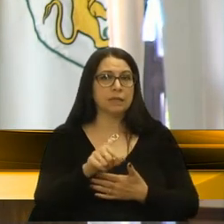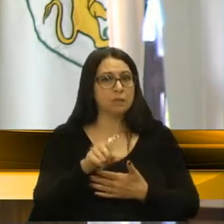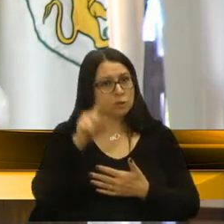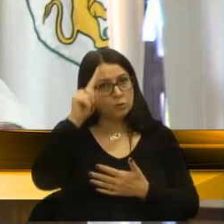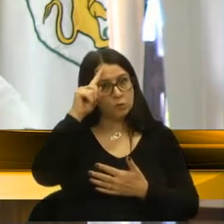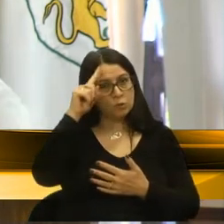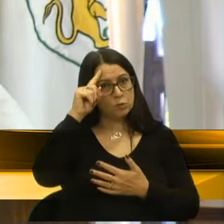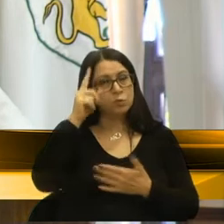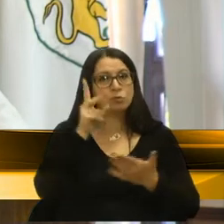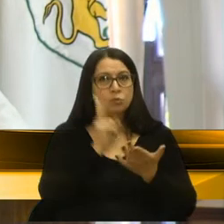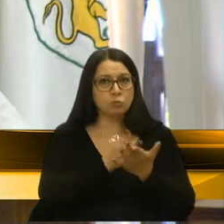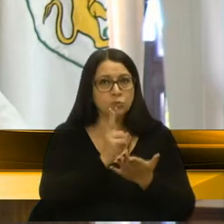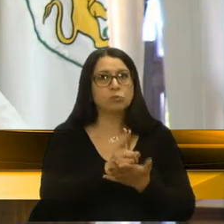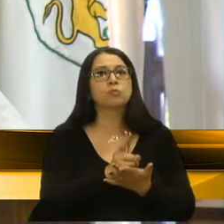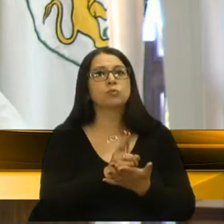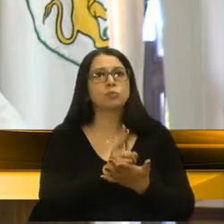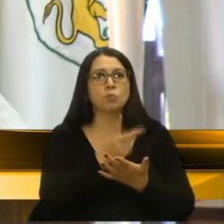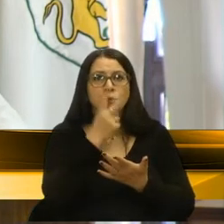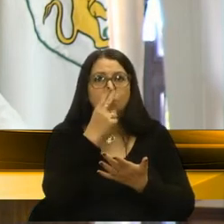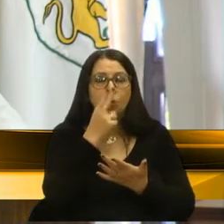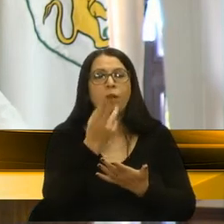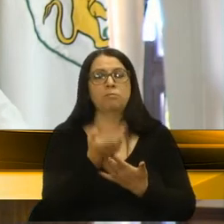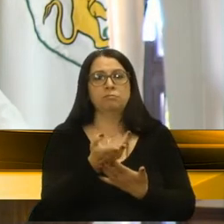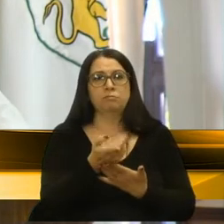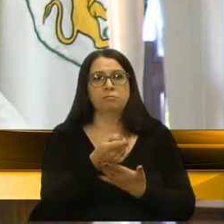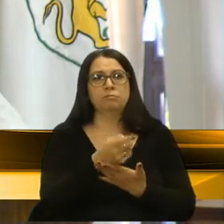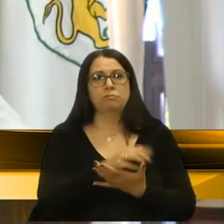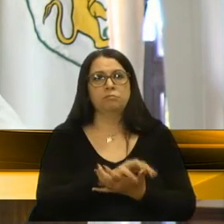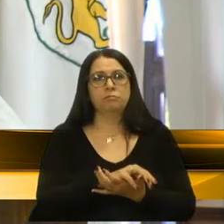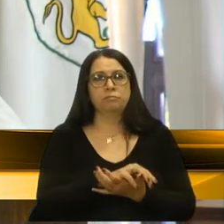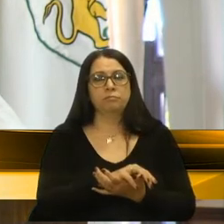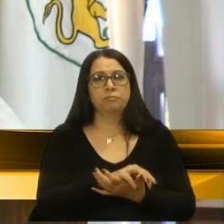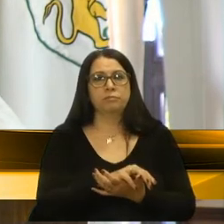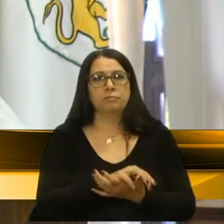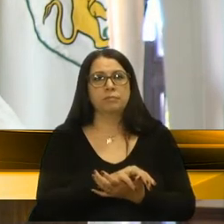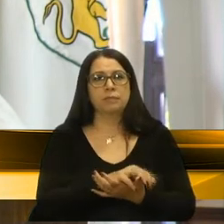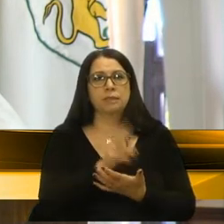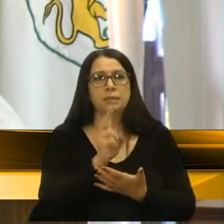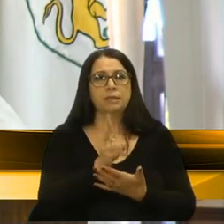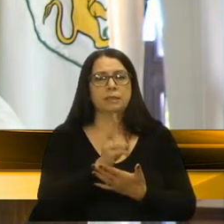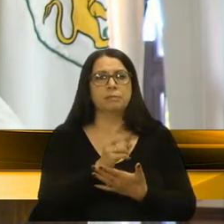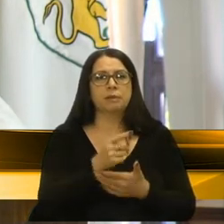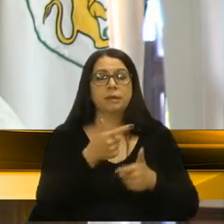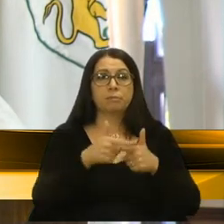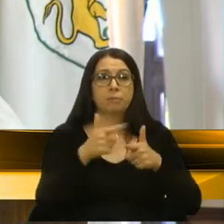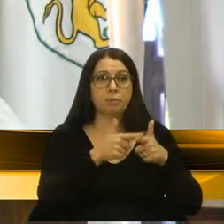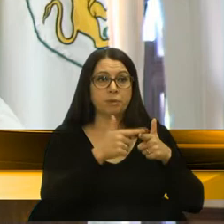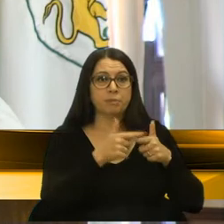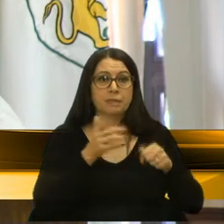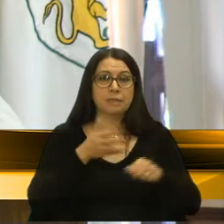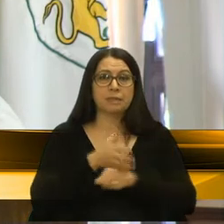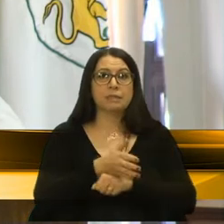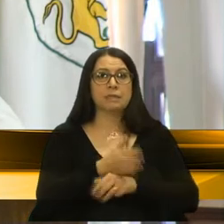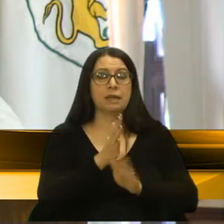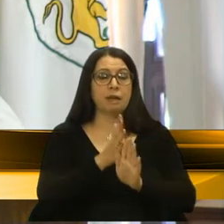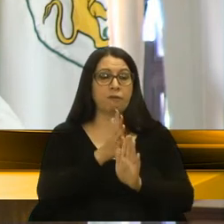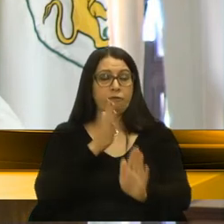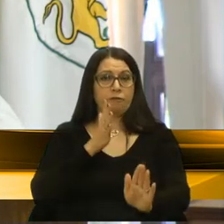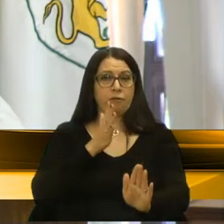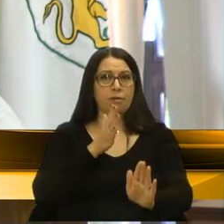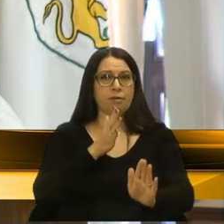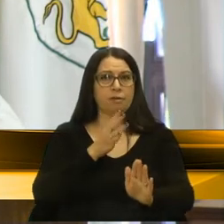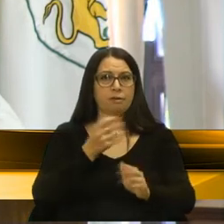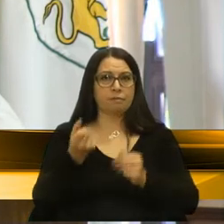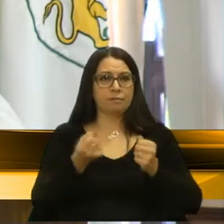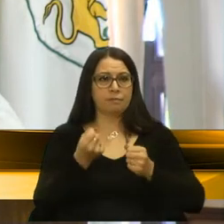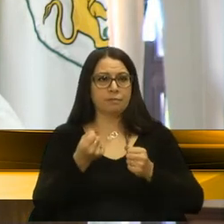dias continua a mesma situação lá, sempre aquele gargalo lá na entrada, aquela fila de veículos,